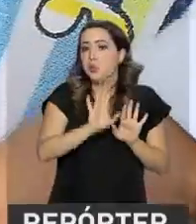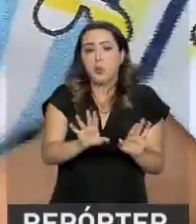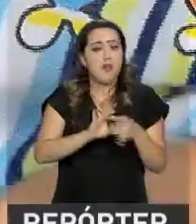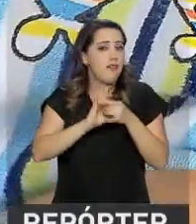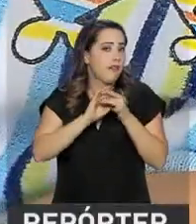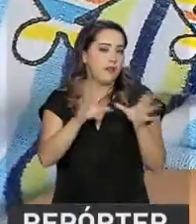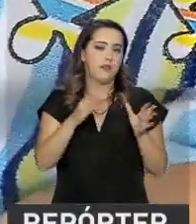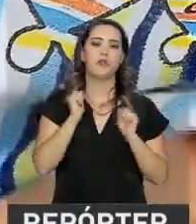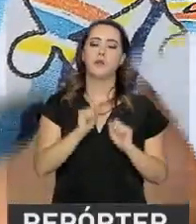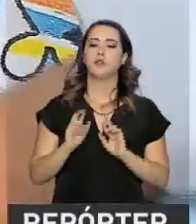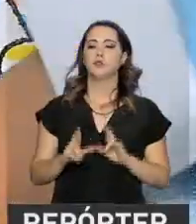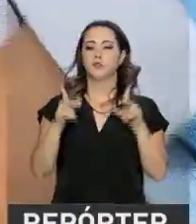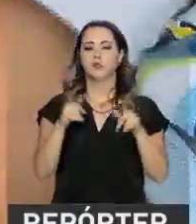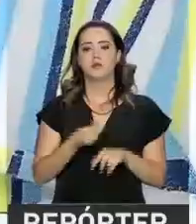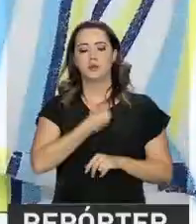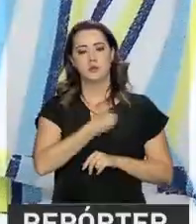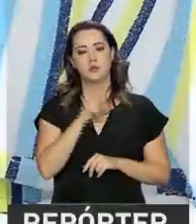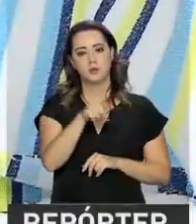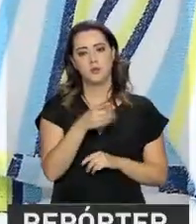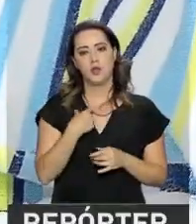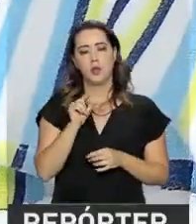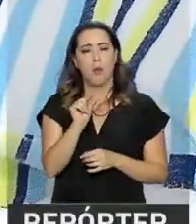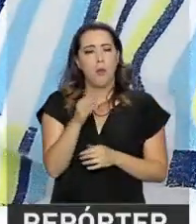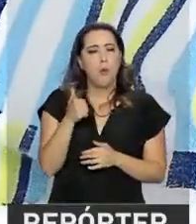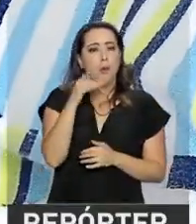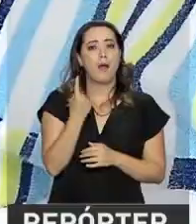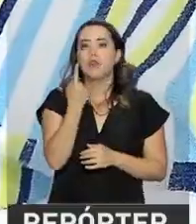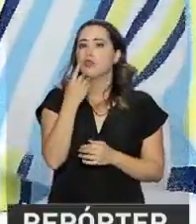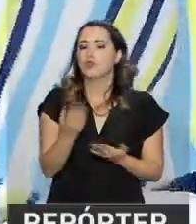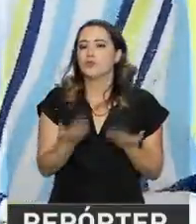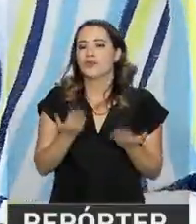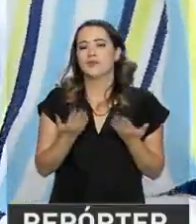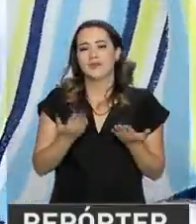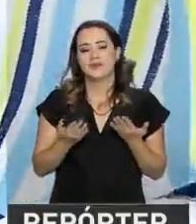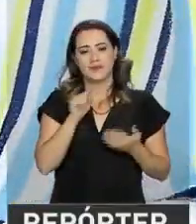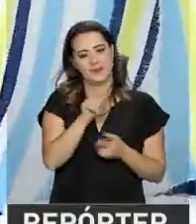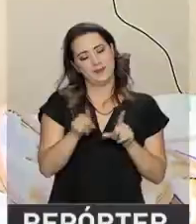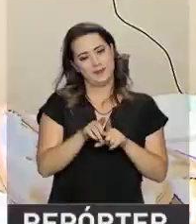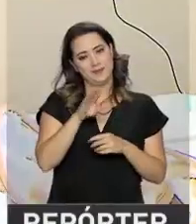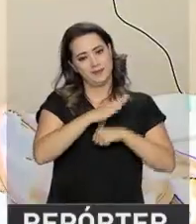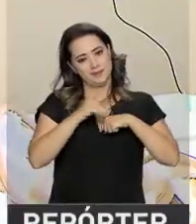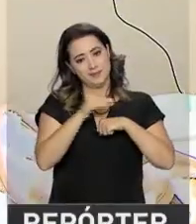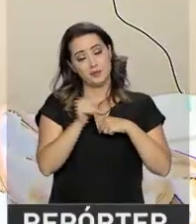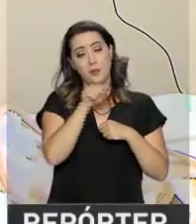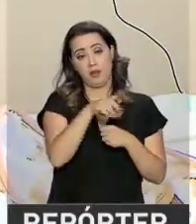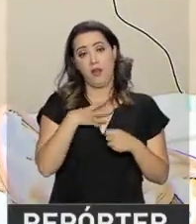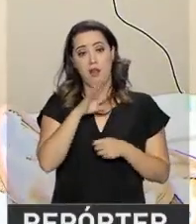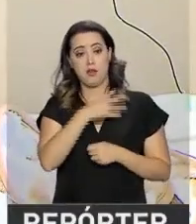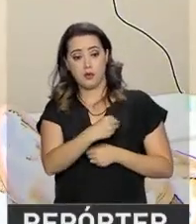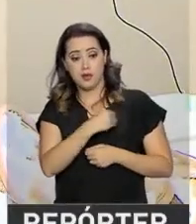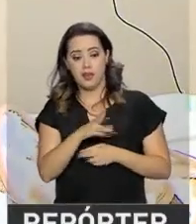e salvar vidas como a de Hugo, que nasceu com um pouco mais de 1 quilo. Graças ao leite materno, hoje a mãe comemora